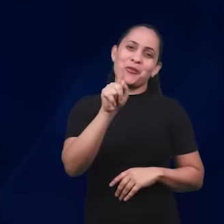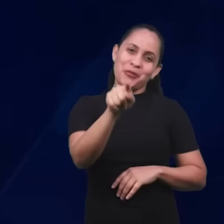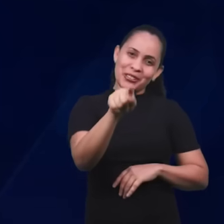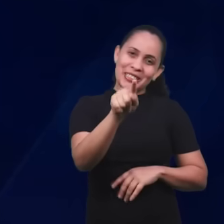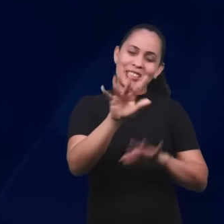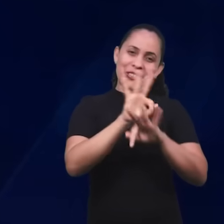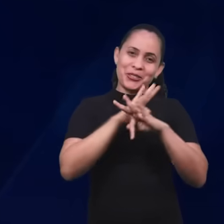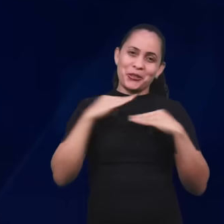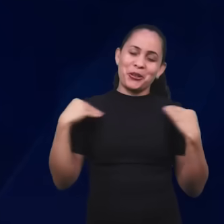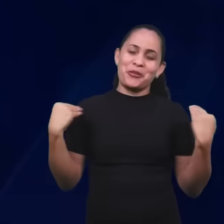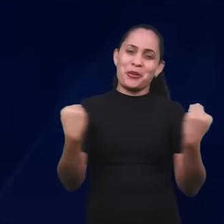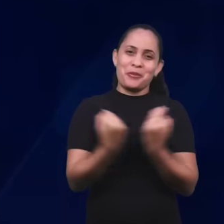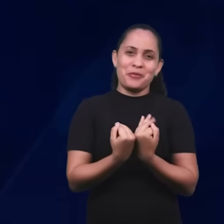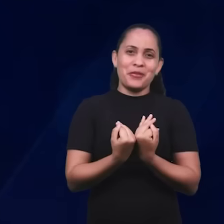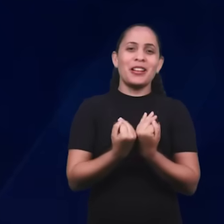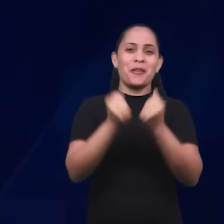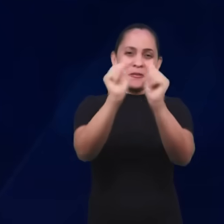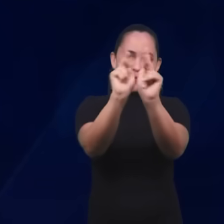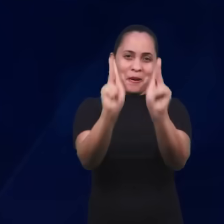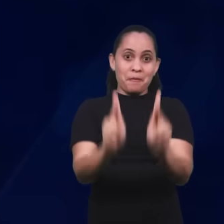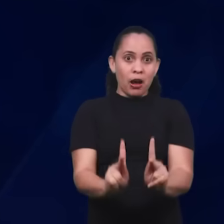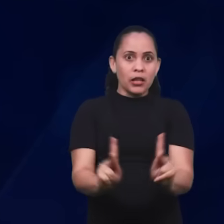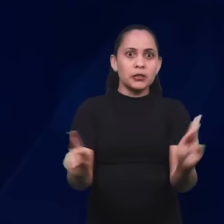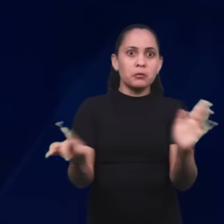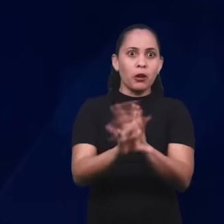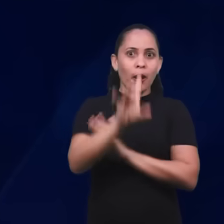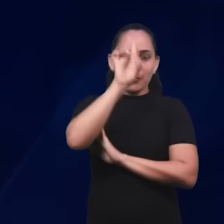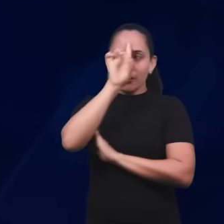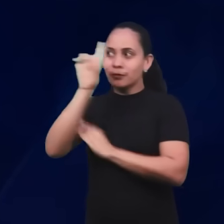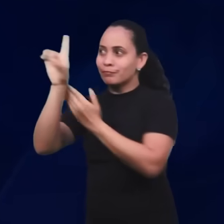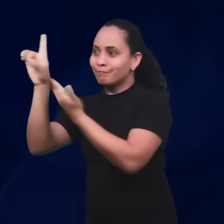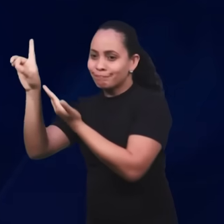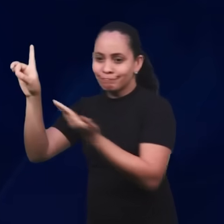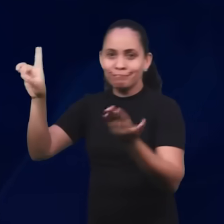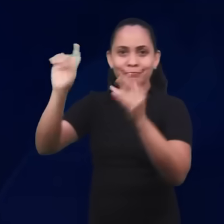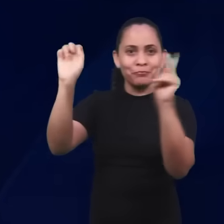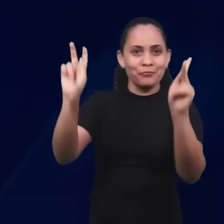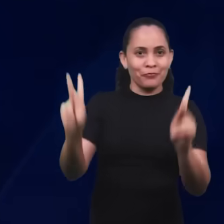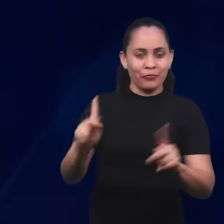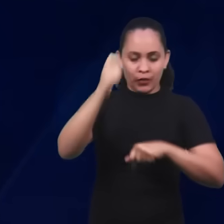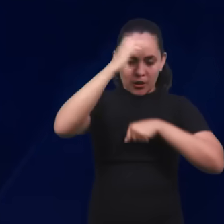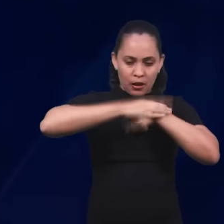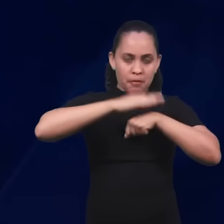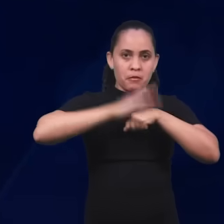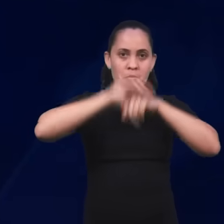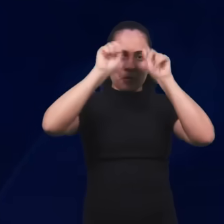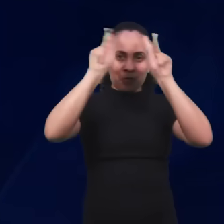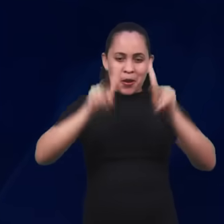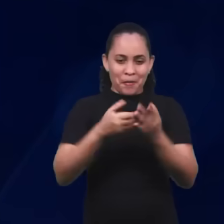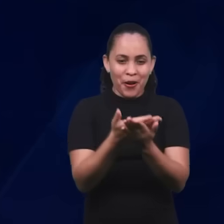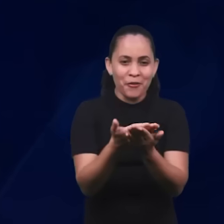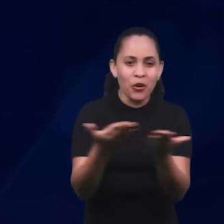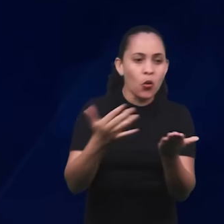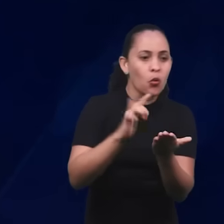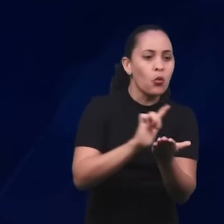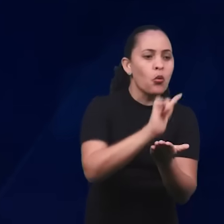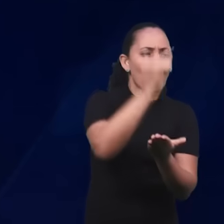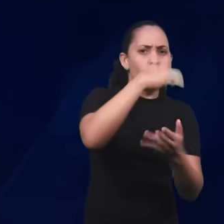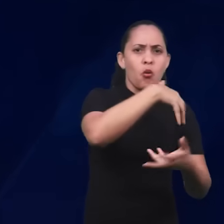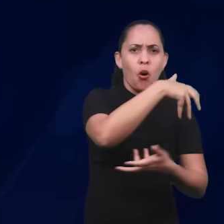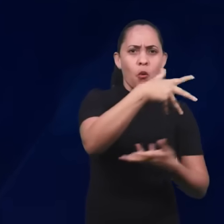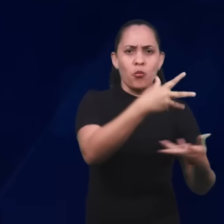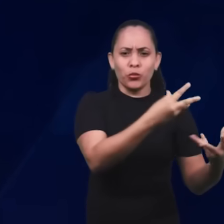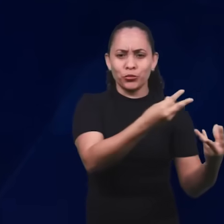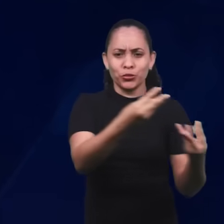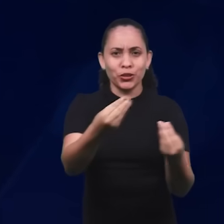possa abençoar você, sua casa, sua família, com a paz que só ele pode dar. Jesus diz: minha paz vos dou, não